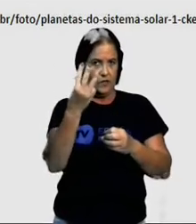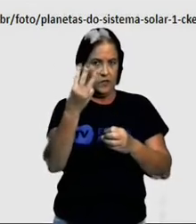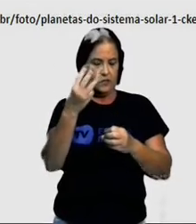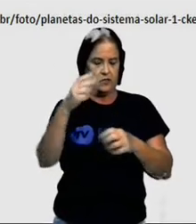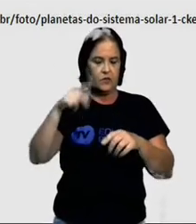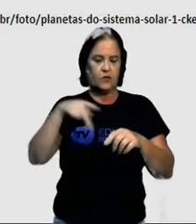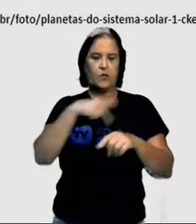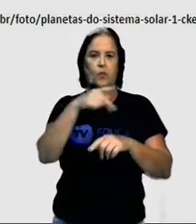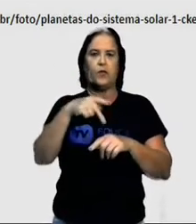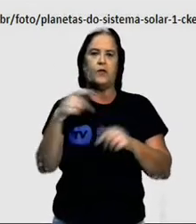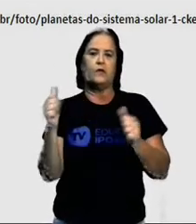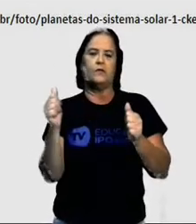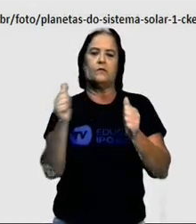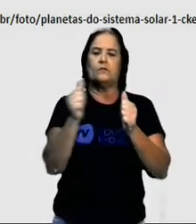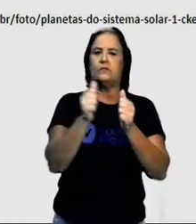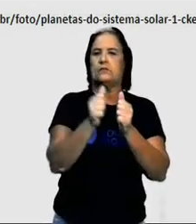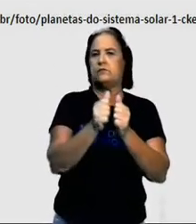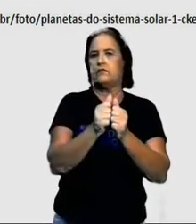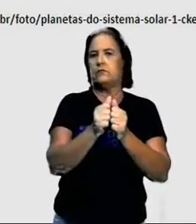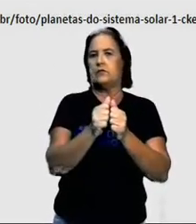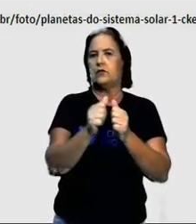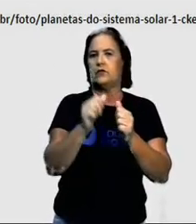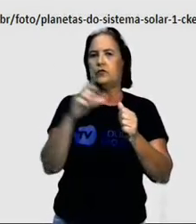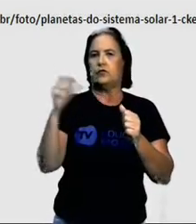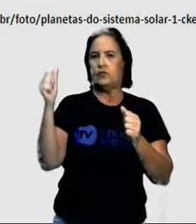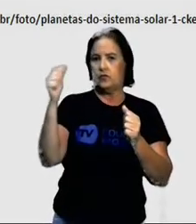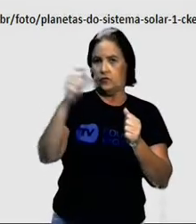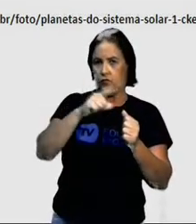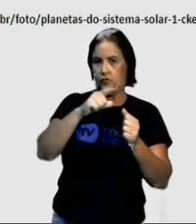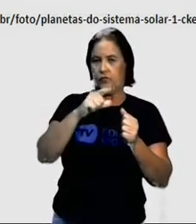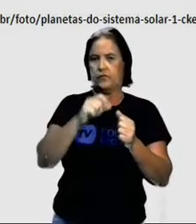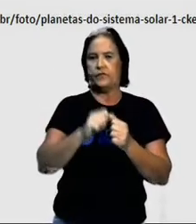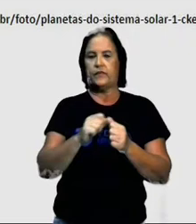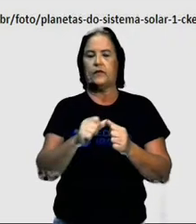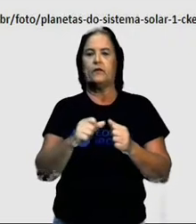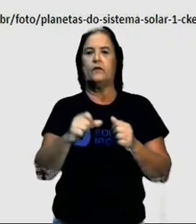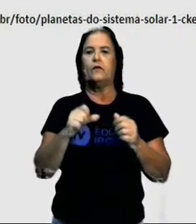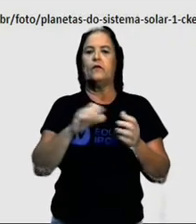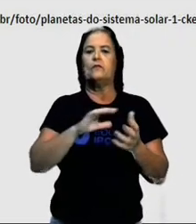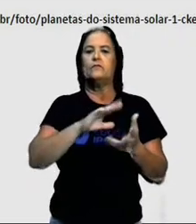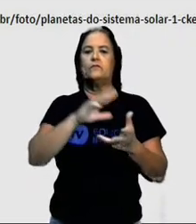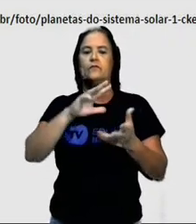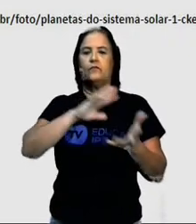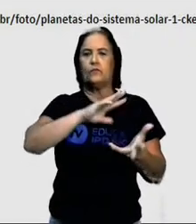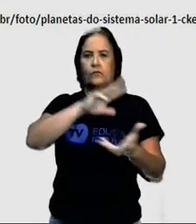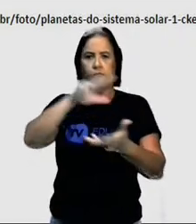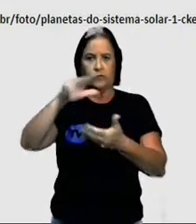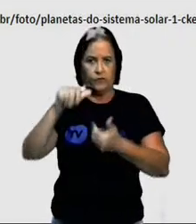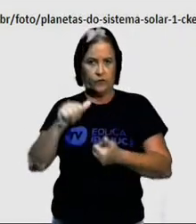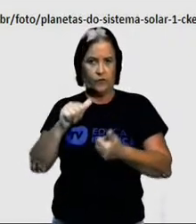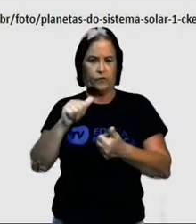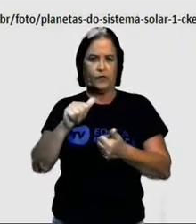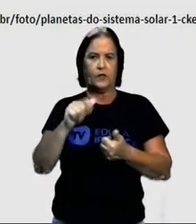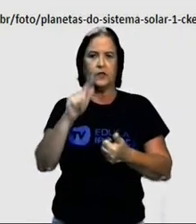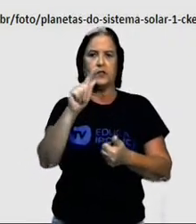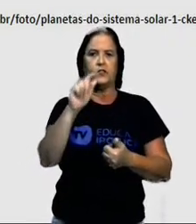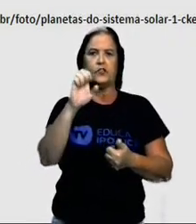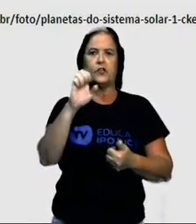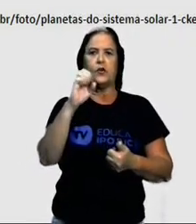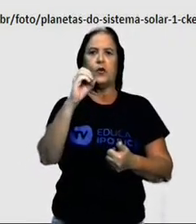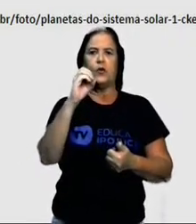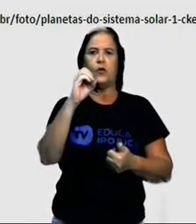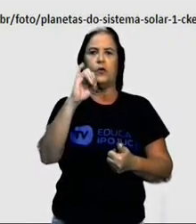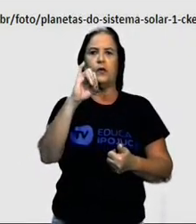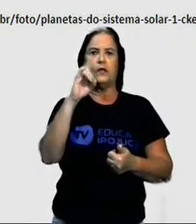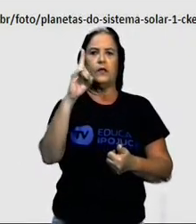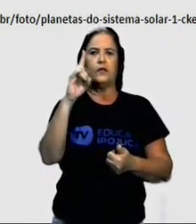mais próximo do Sol, tem o seu formato caracterizado como geoide. O que isso quer